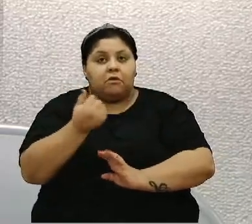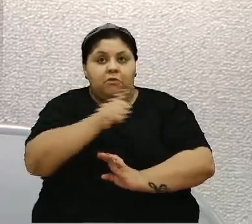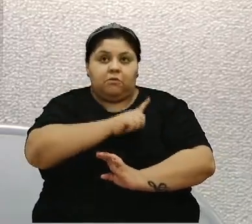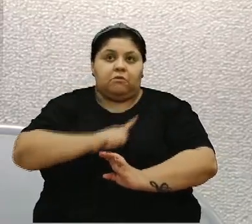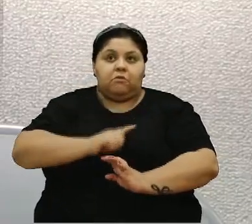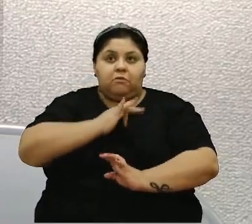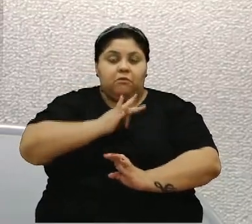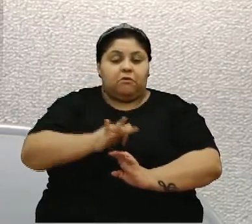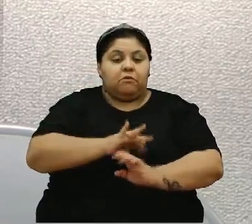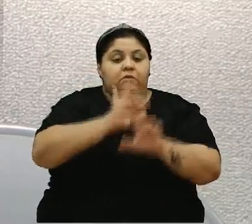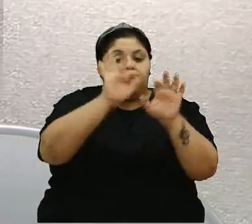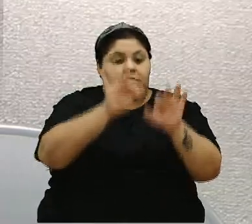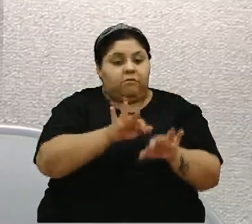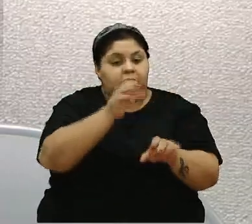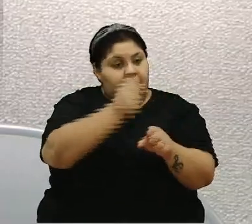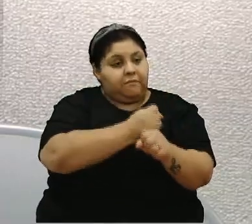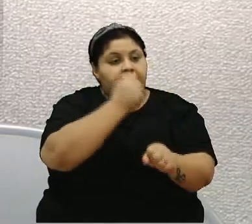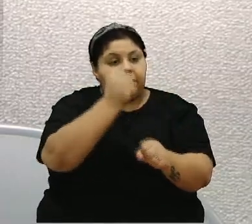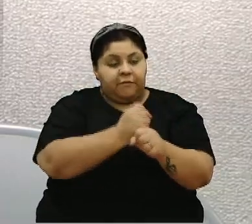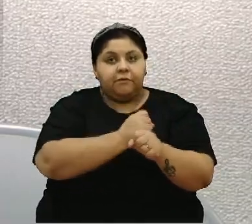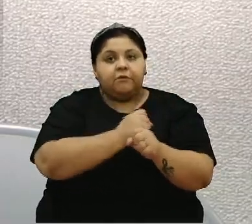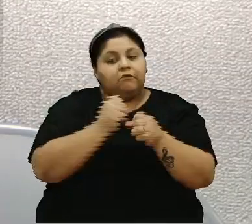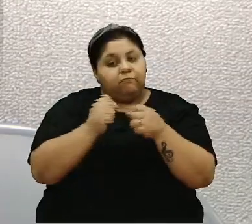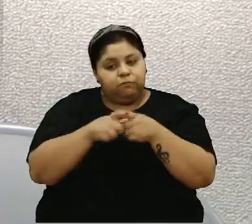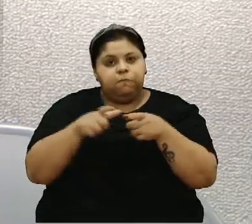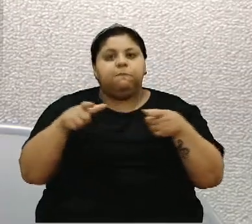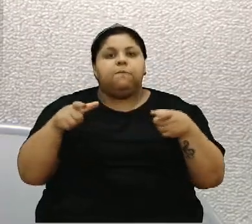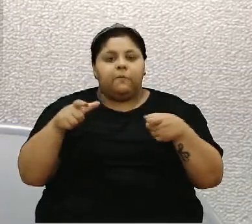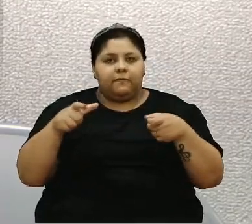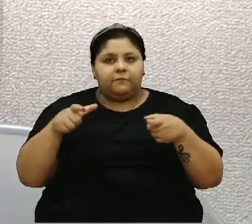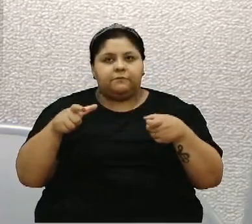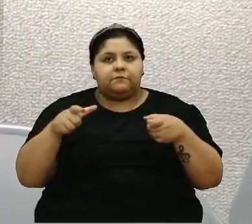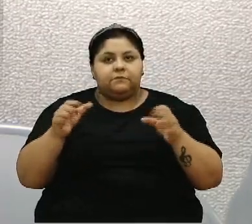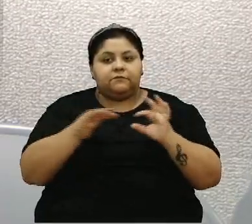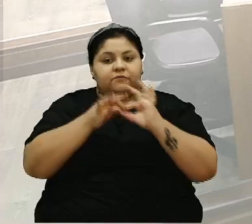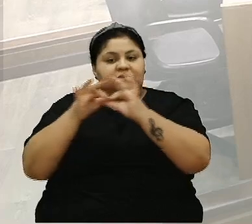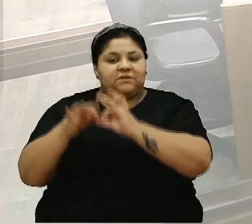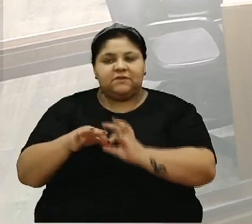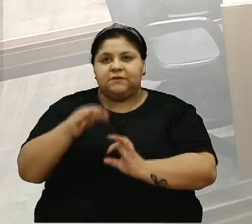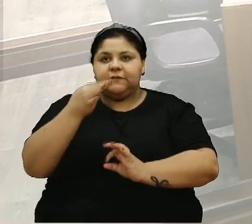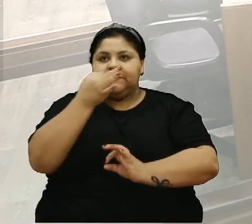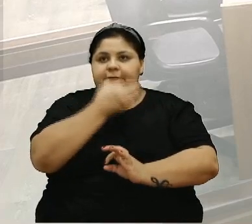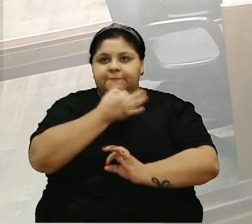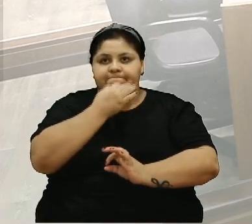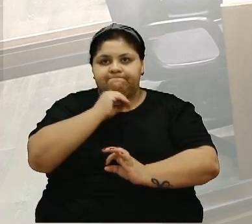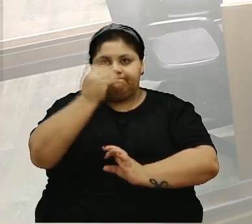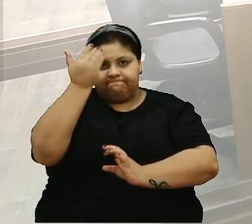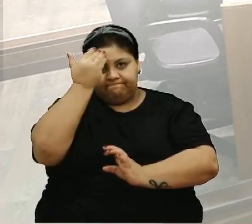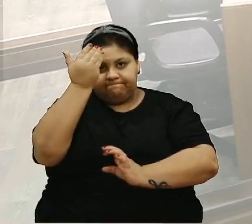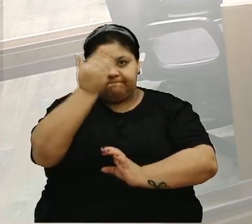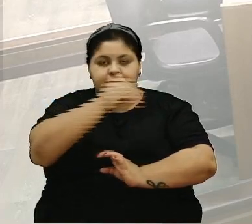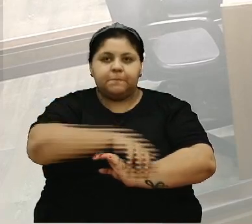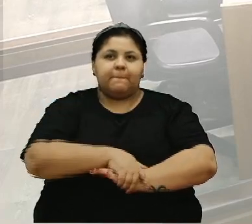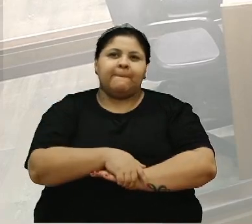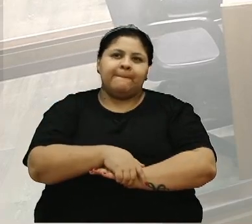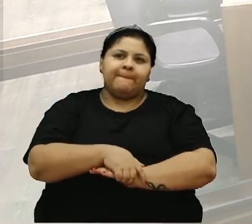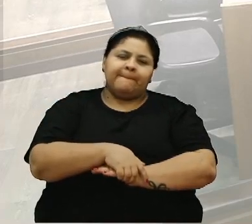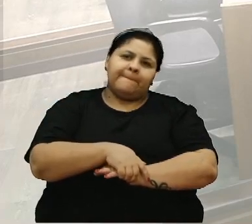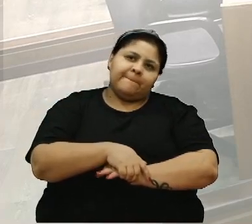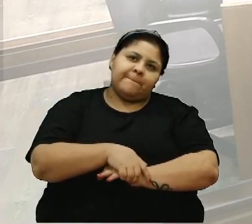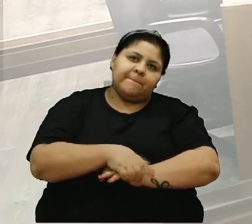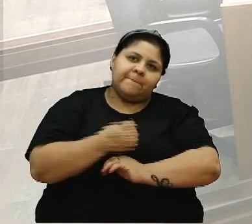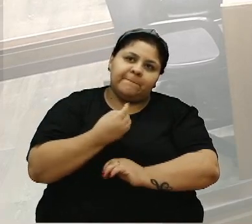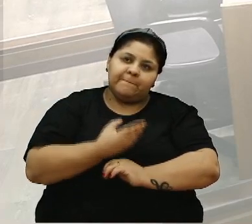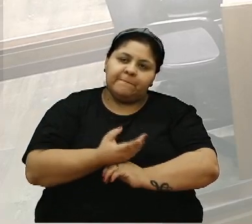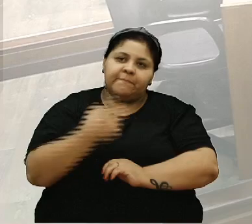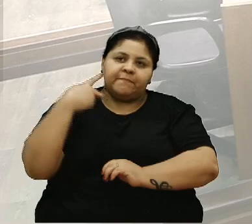federal para concluir essas obras, que são obras grandes, que vão interligar as cidades. Obrigado. Perfeito. Um tempinho ainda, vereador. Bom, vereador, eu